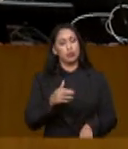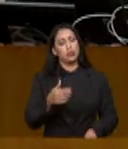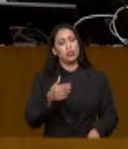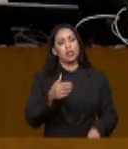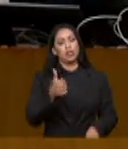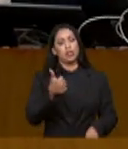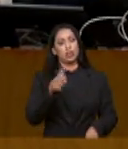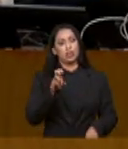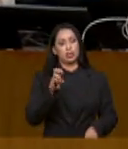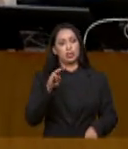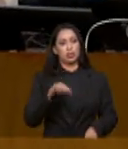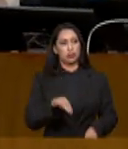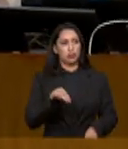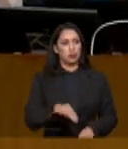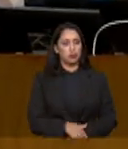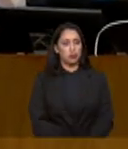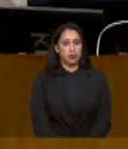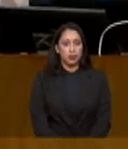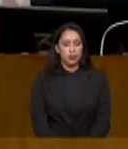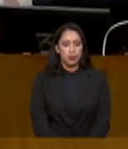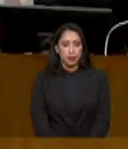minutos.